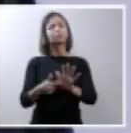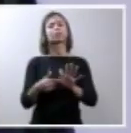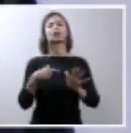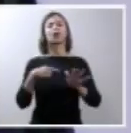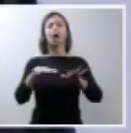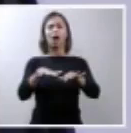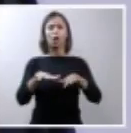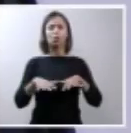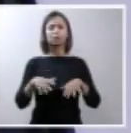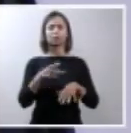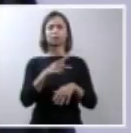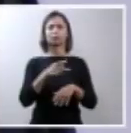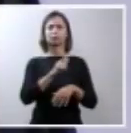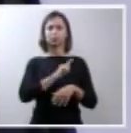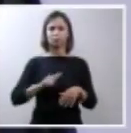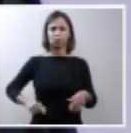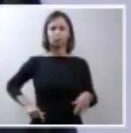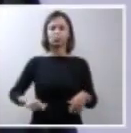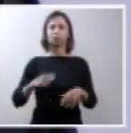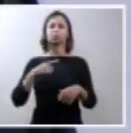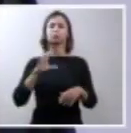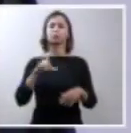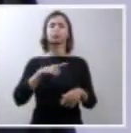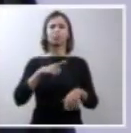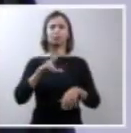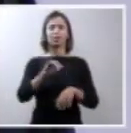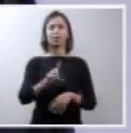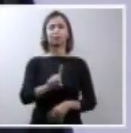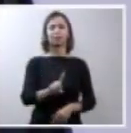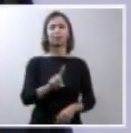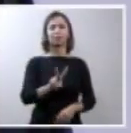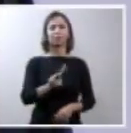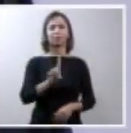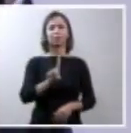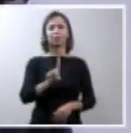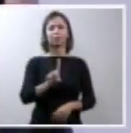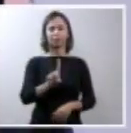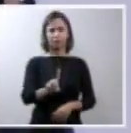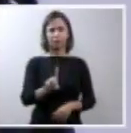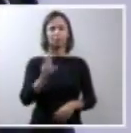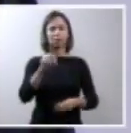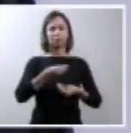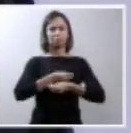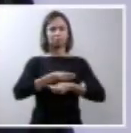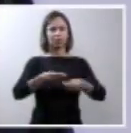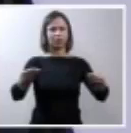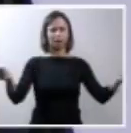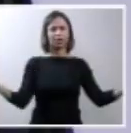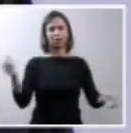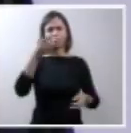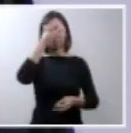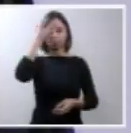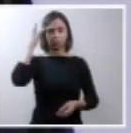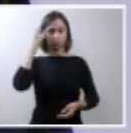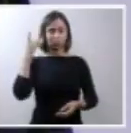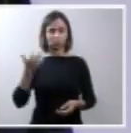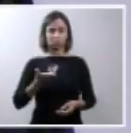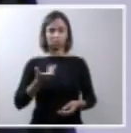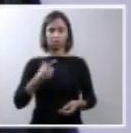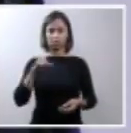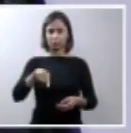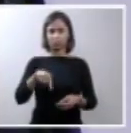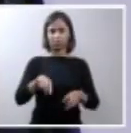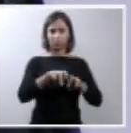audiência pública constará de DVD que será distribuído aos integrantes do tribunal será